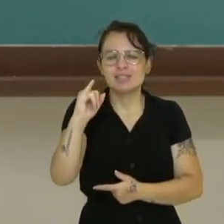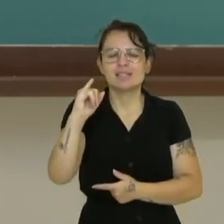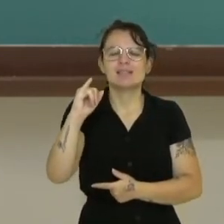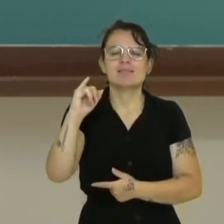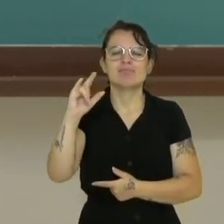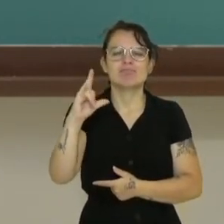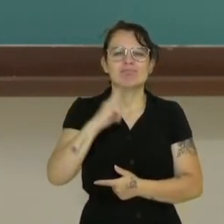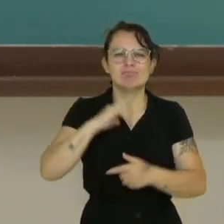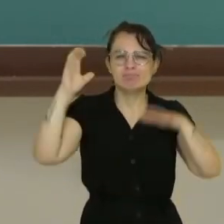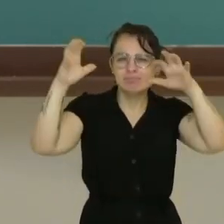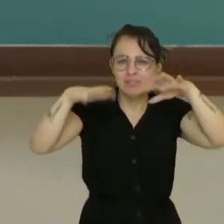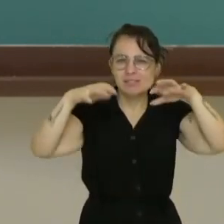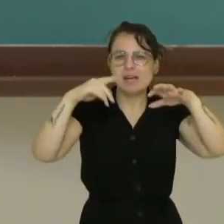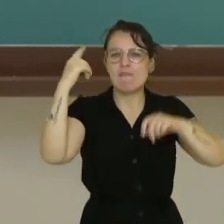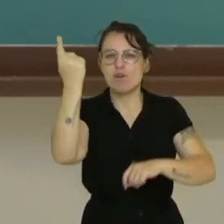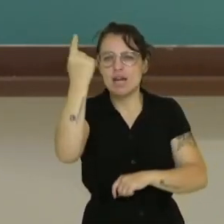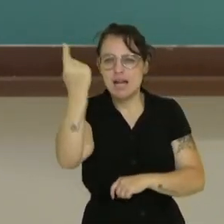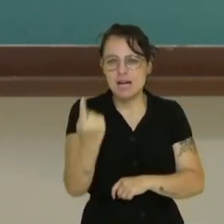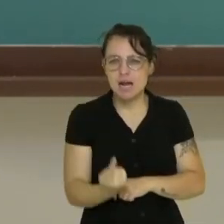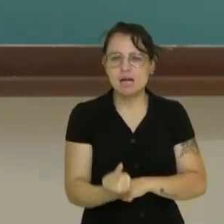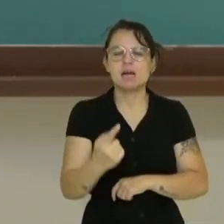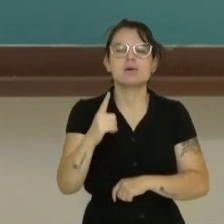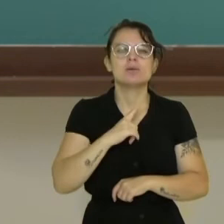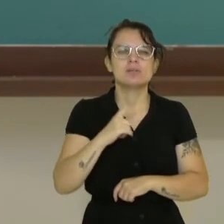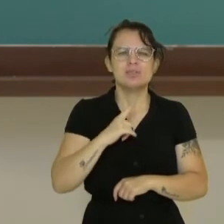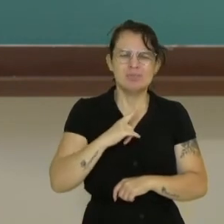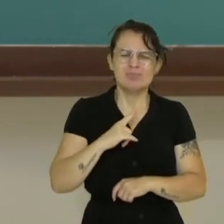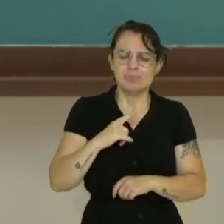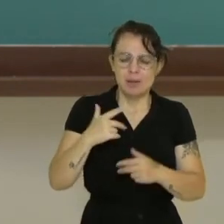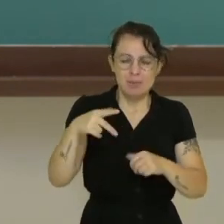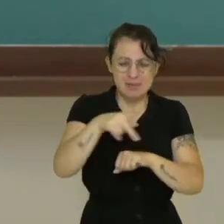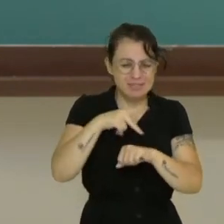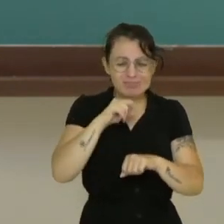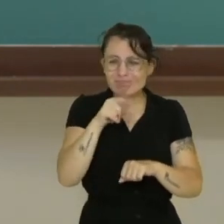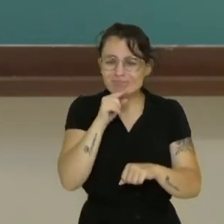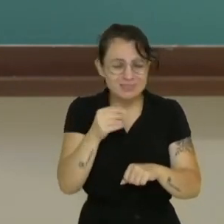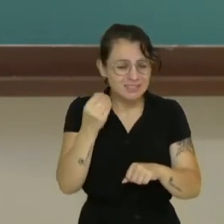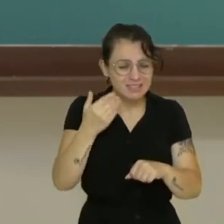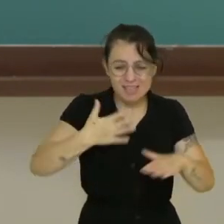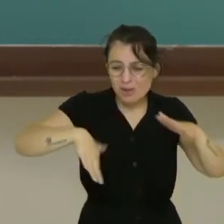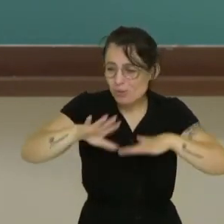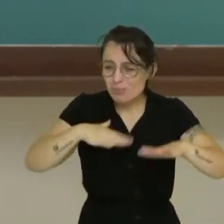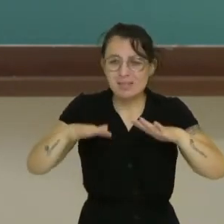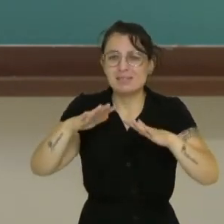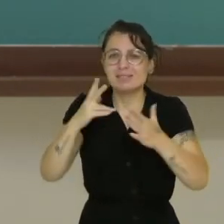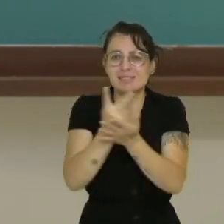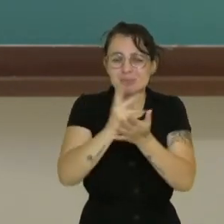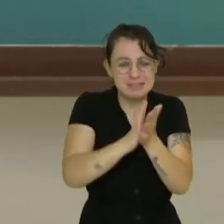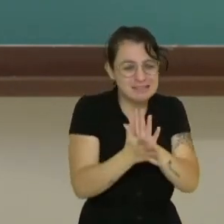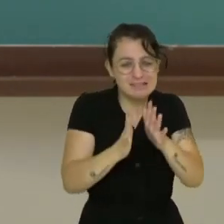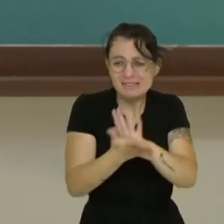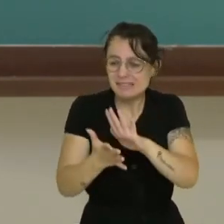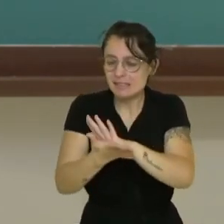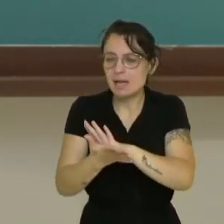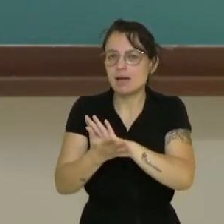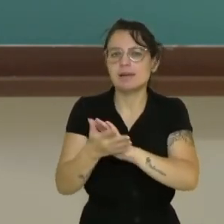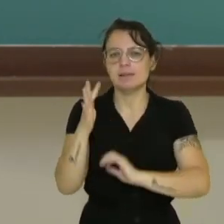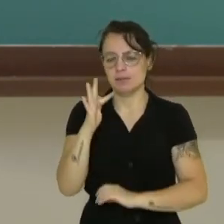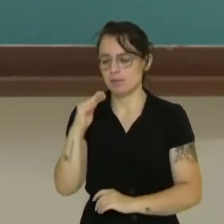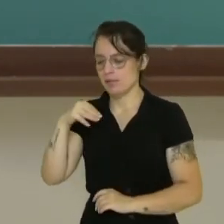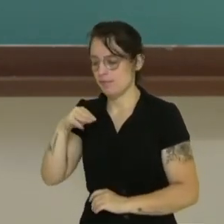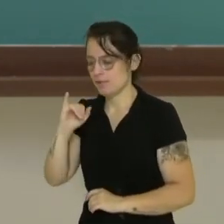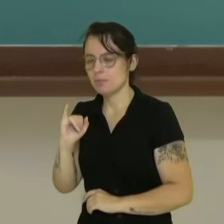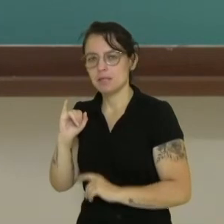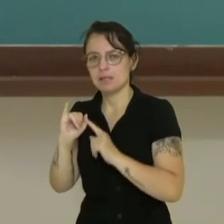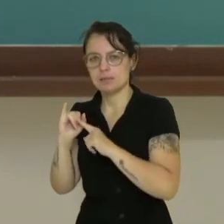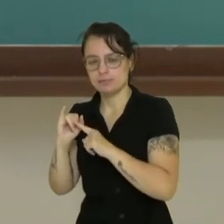terremotos, furacões. Então o país começa a ter dificuldades para se reconstruir. Por conta disso, o FMI